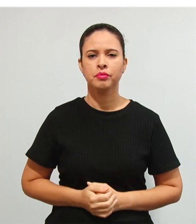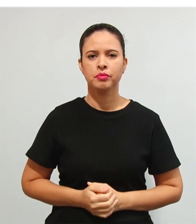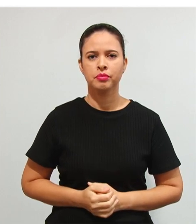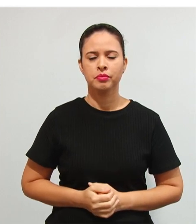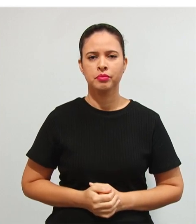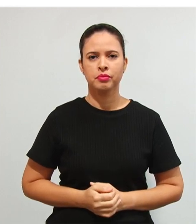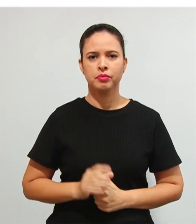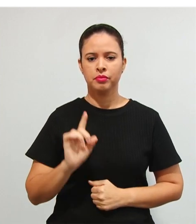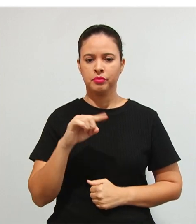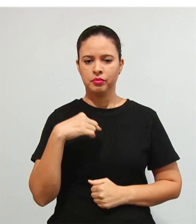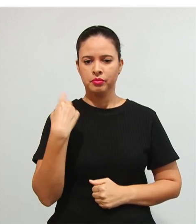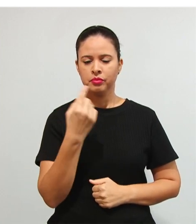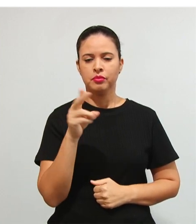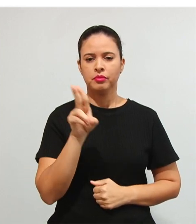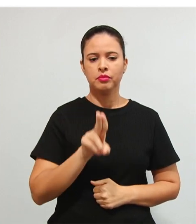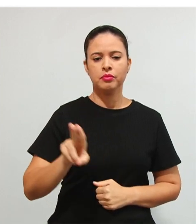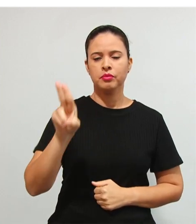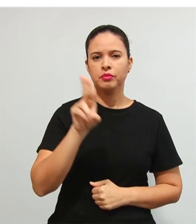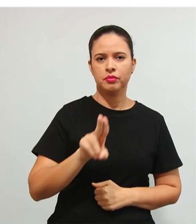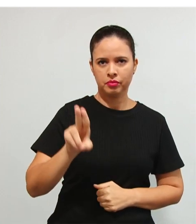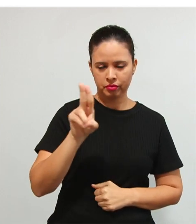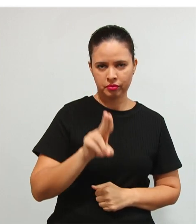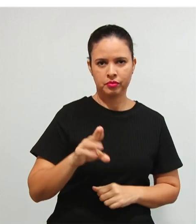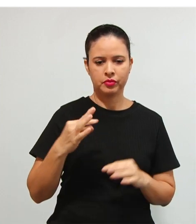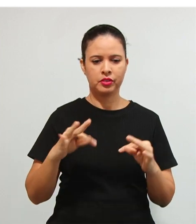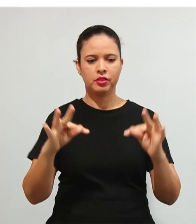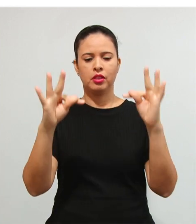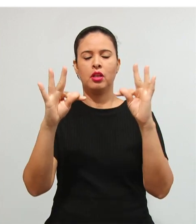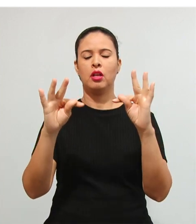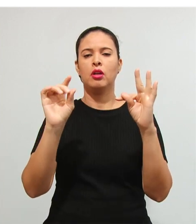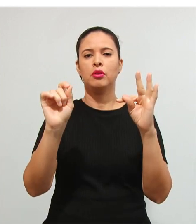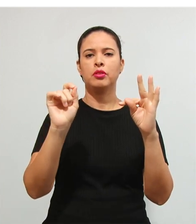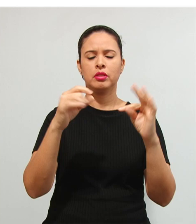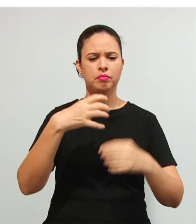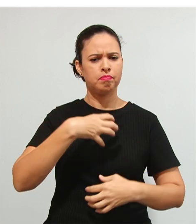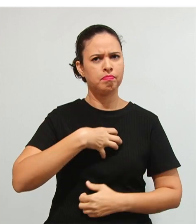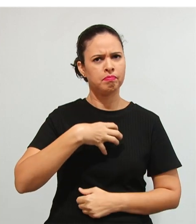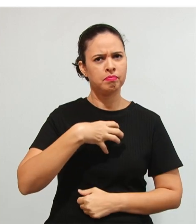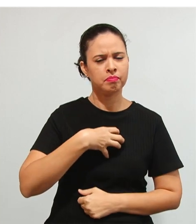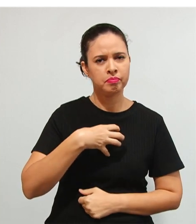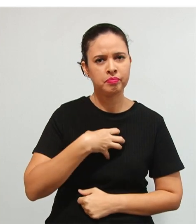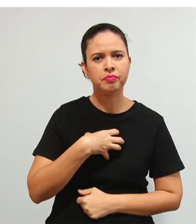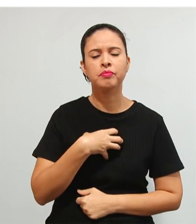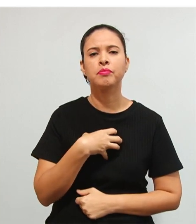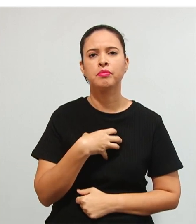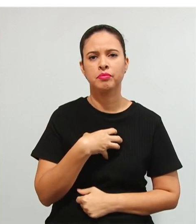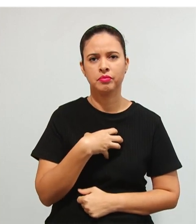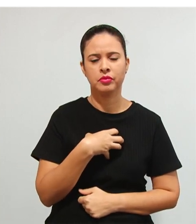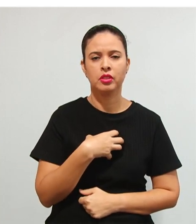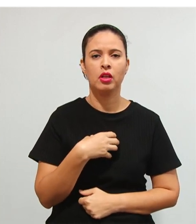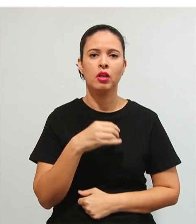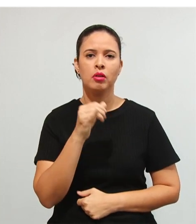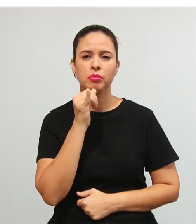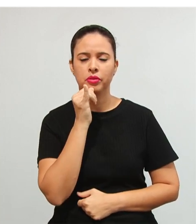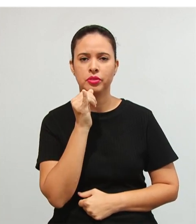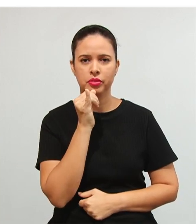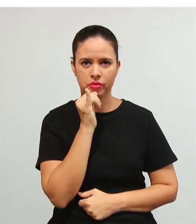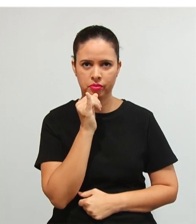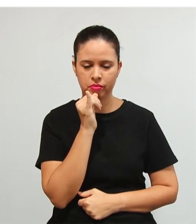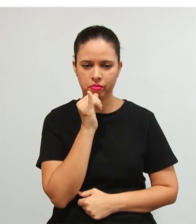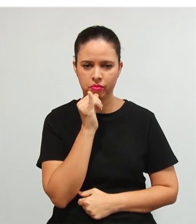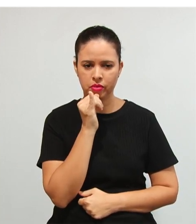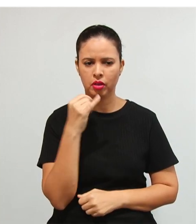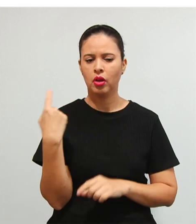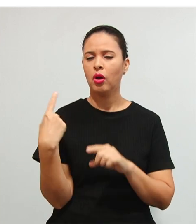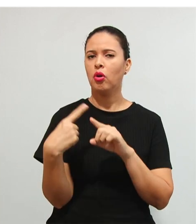pode utilizar a tecnologia em sala de aula no intuito de sensibilizar. Por exemplo, por